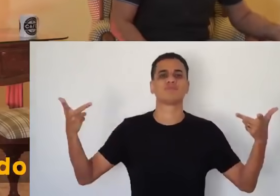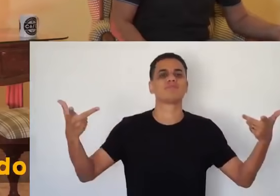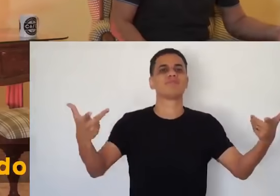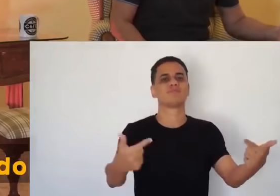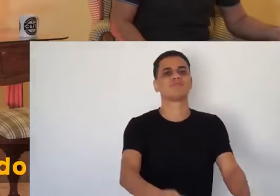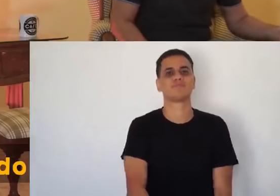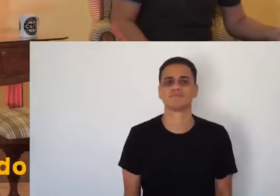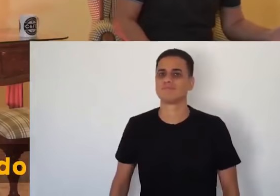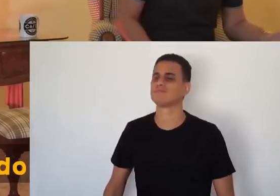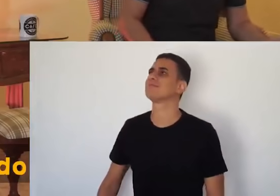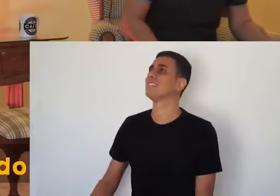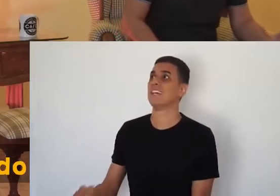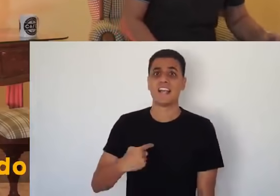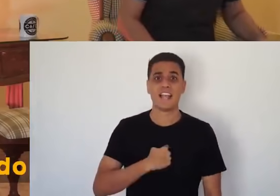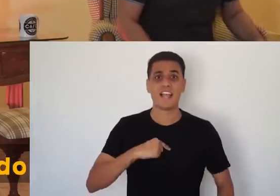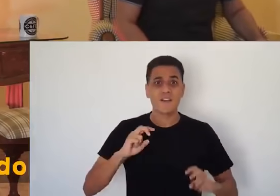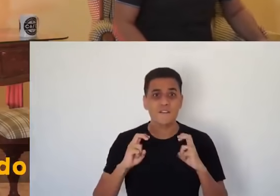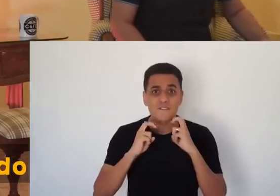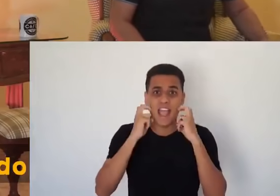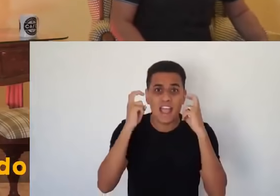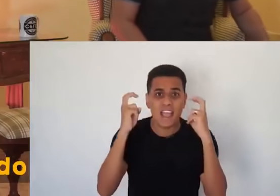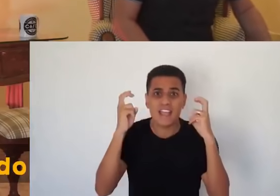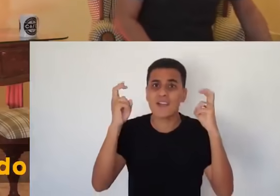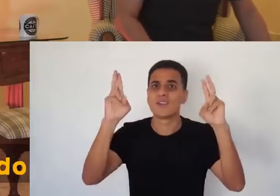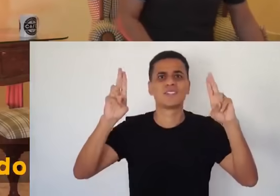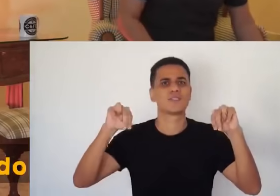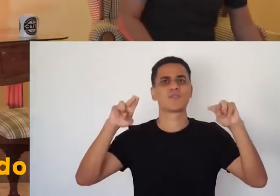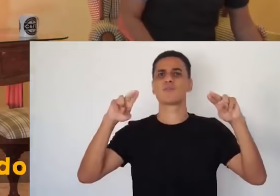imenso amor. Não me